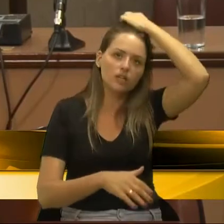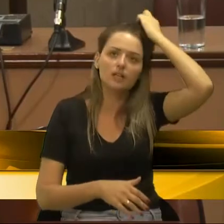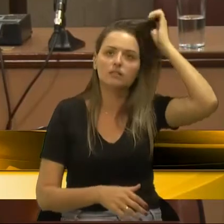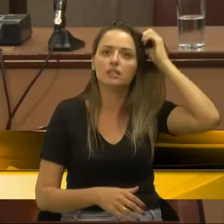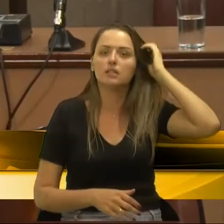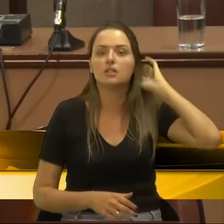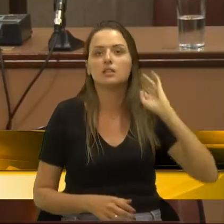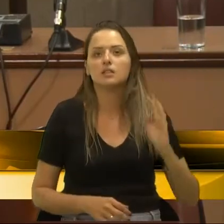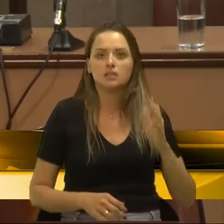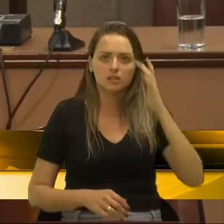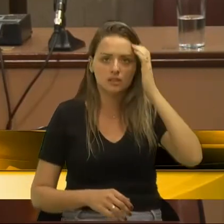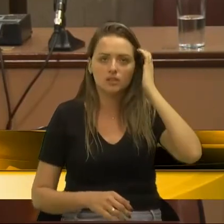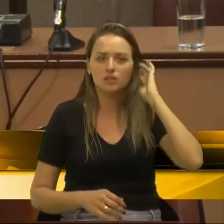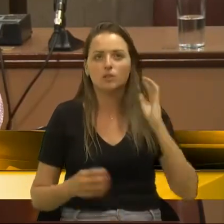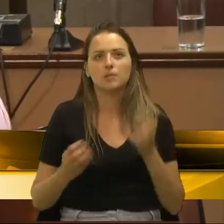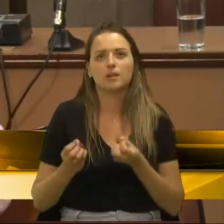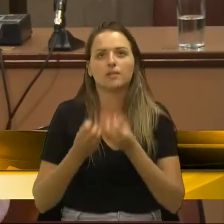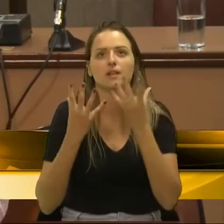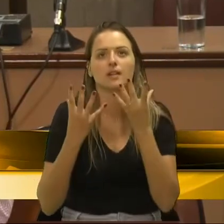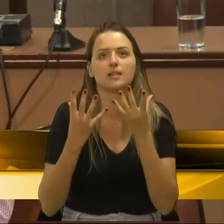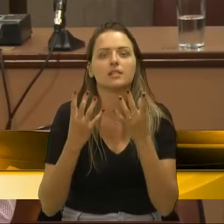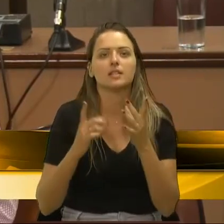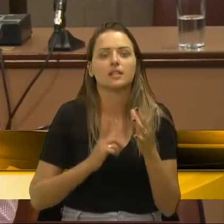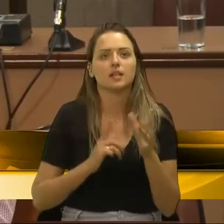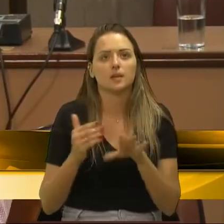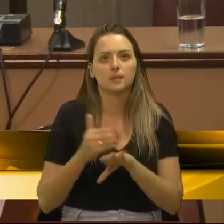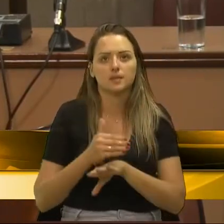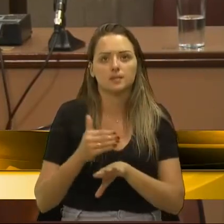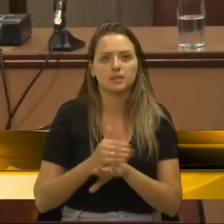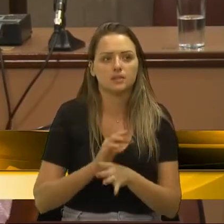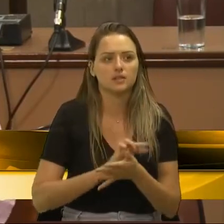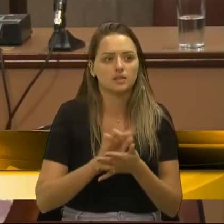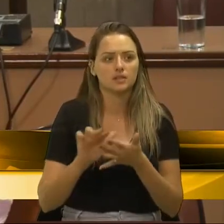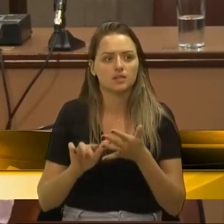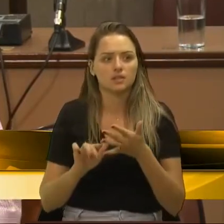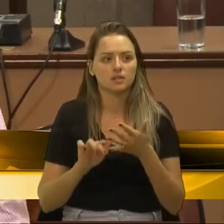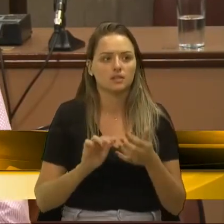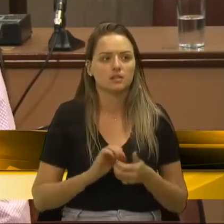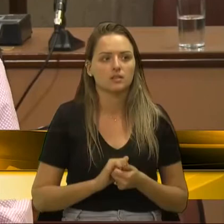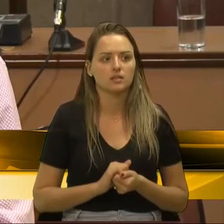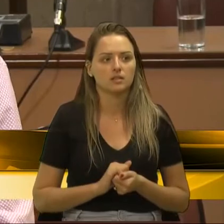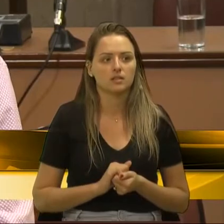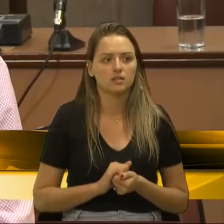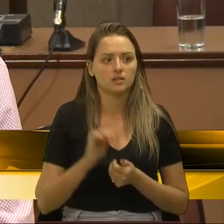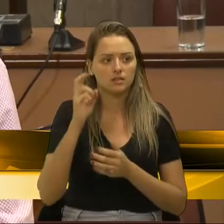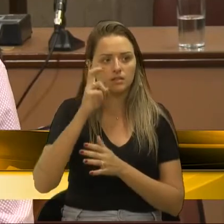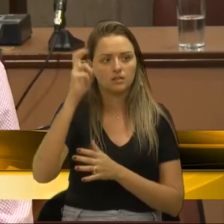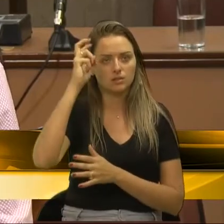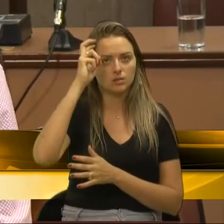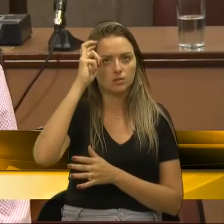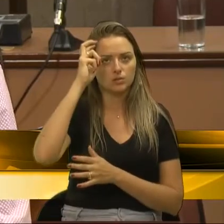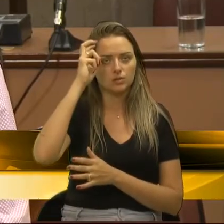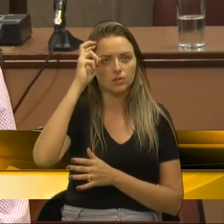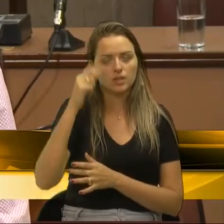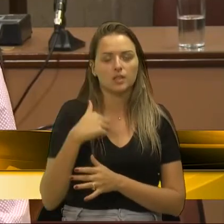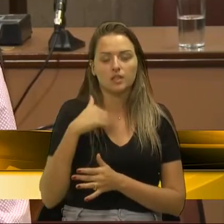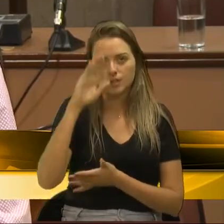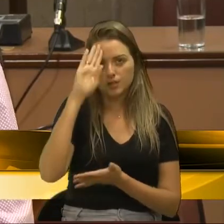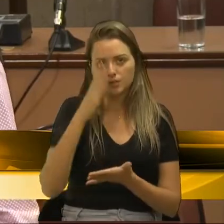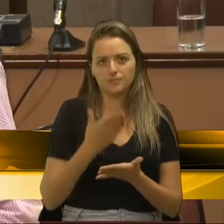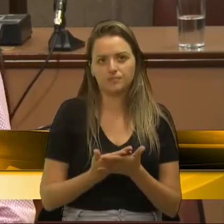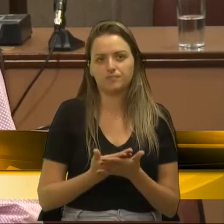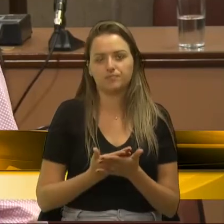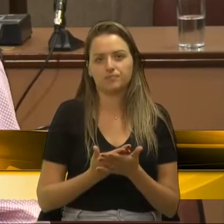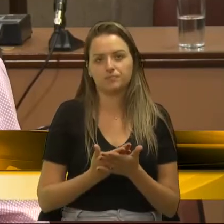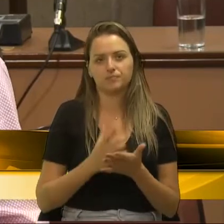no desfile. Uma festa que envolve bastante pessoas, que se resgata realmente a cultura. Eu creio que